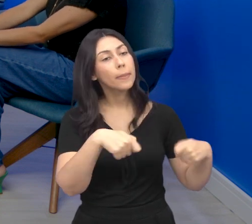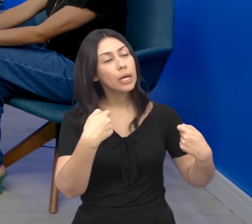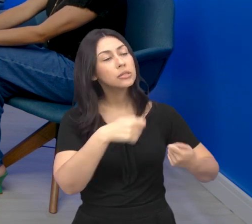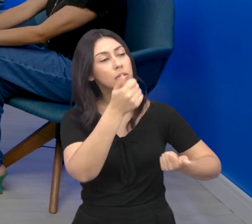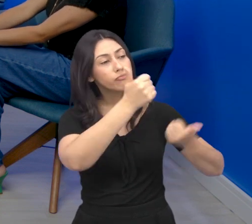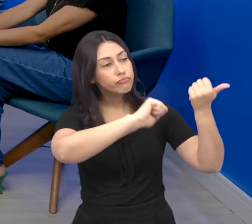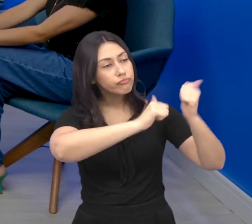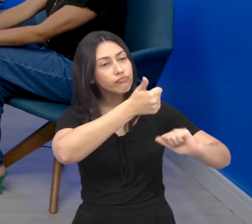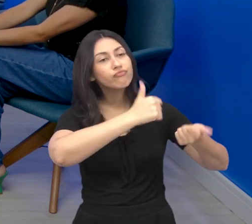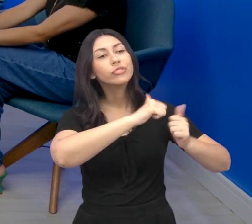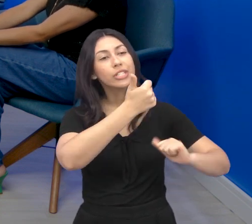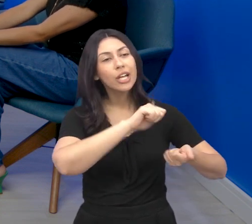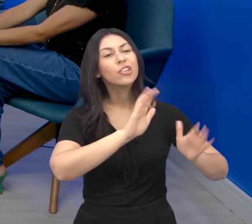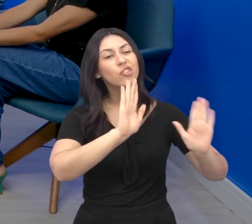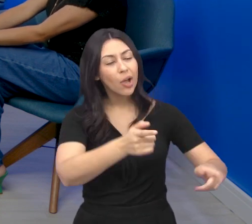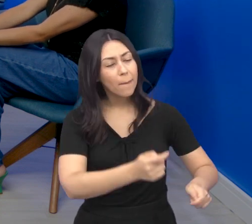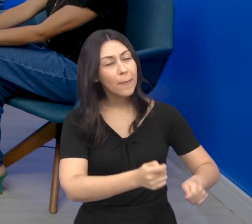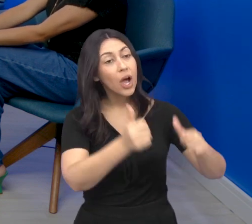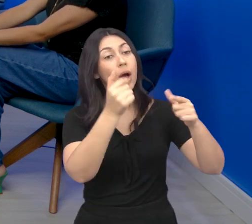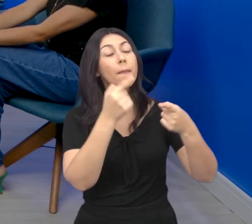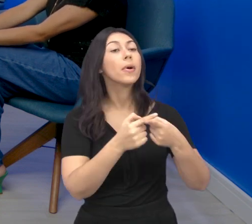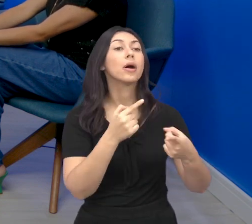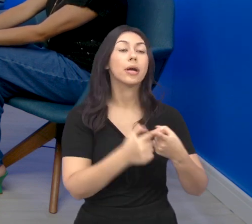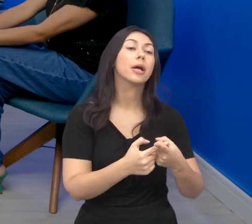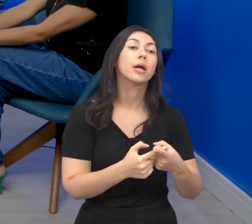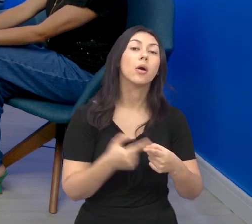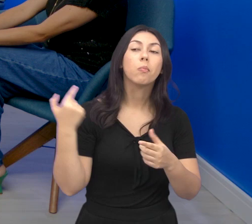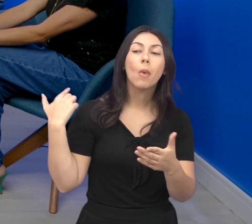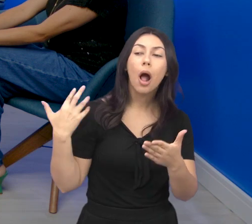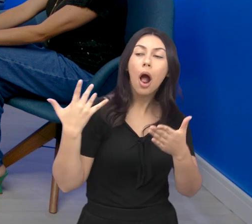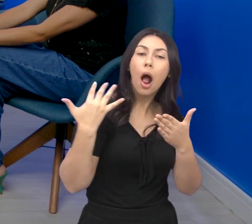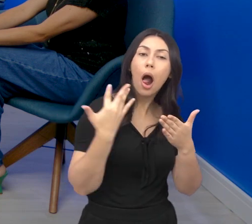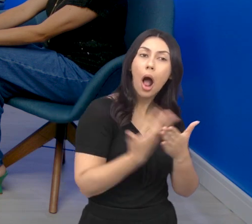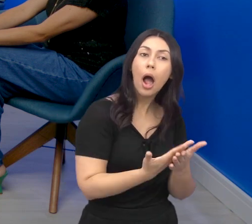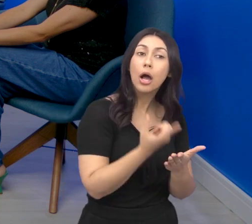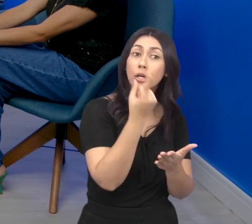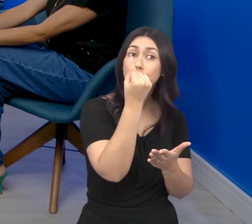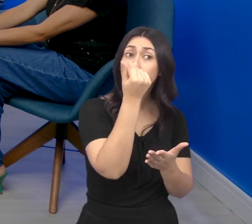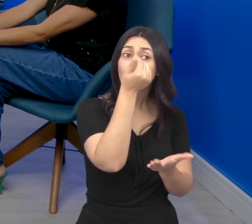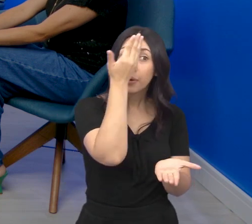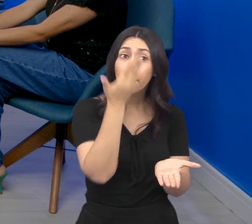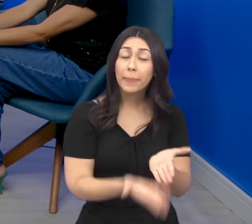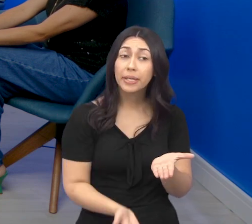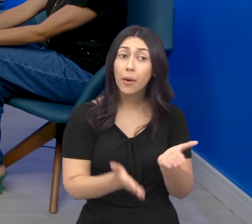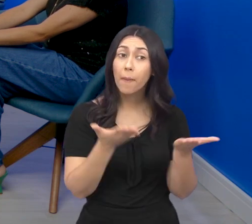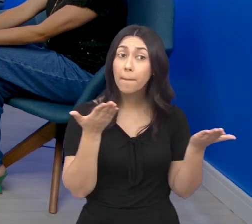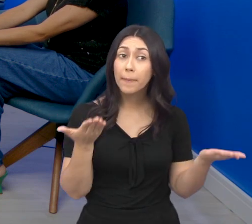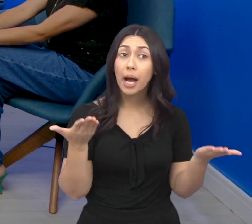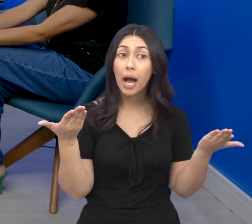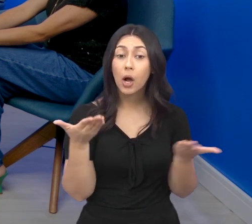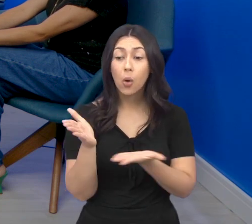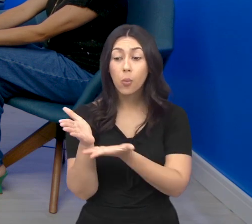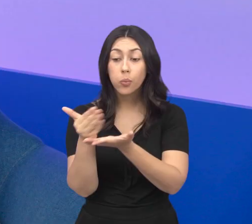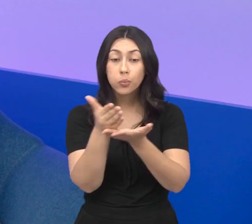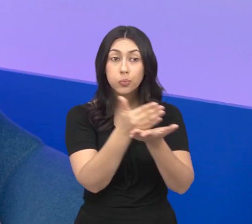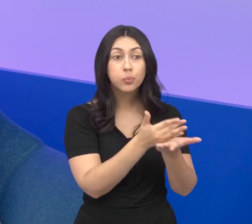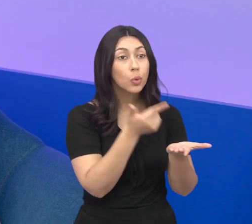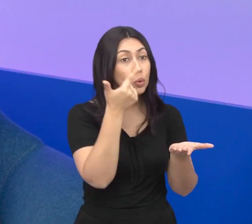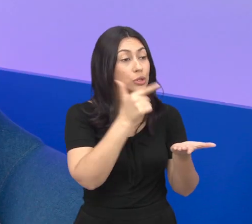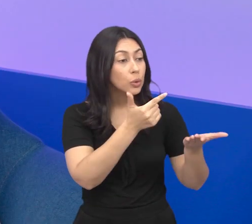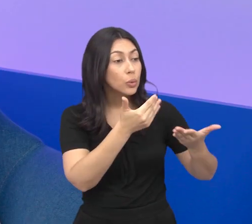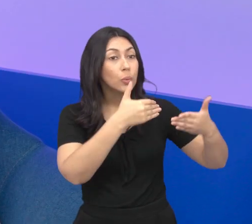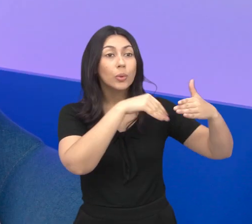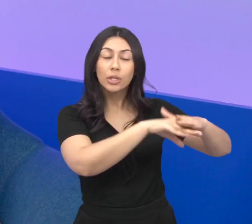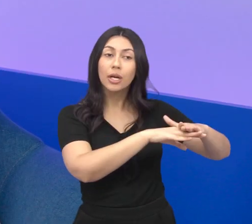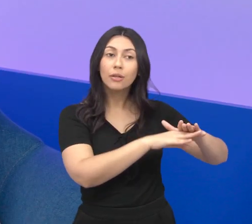e tido, obviamente, como benefício, porque todo aquele dinheiro que a administração pública resgata ou deixa de gastar,